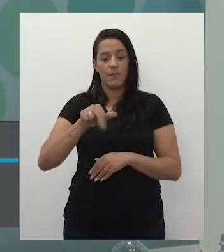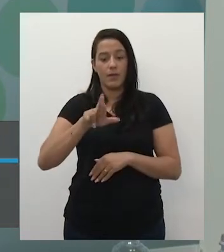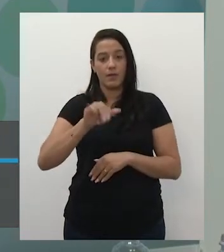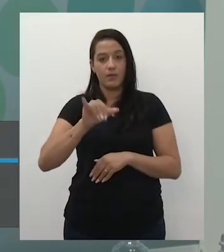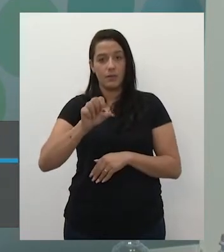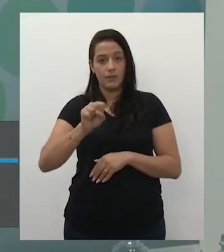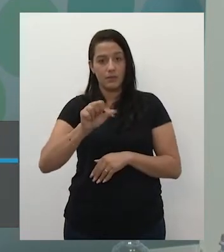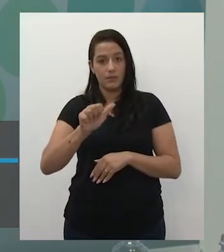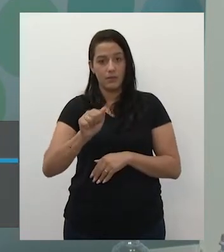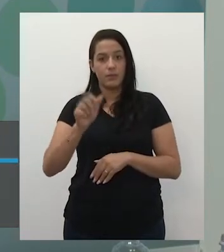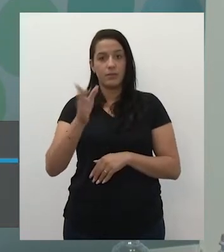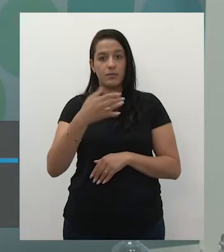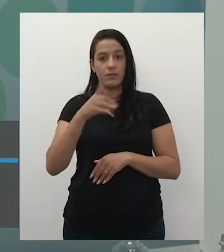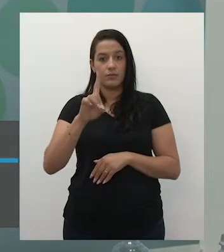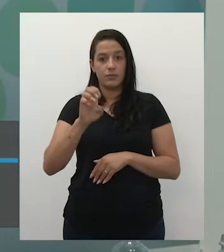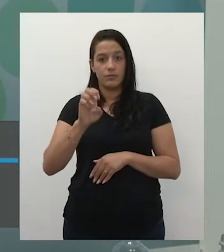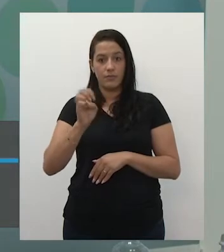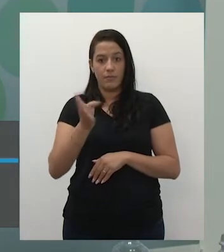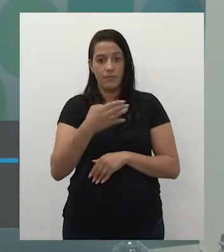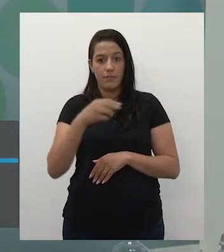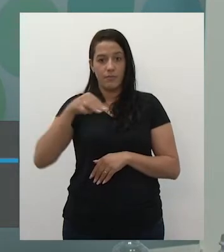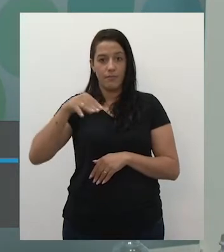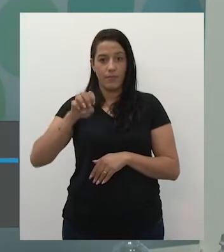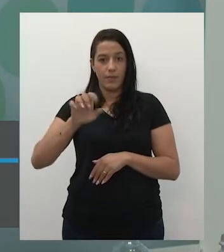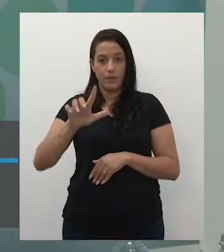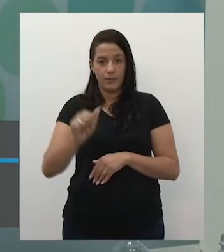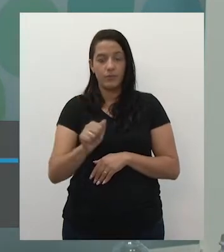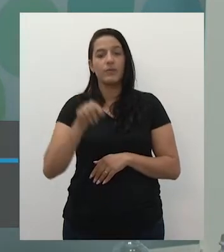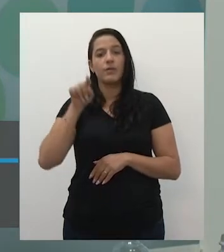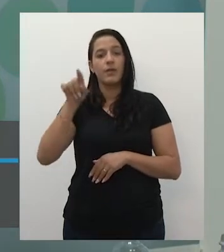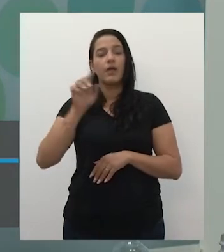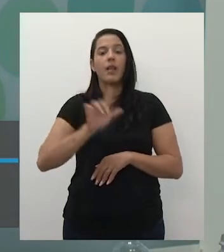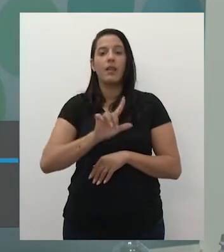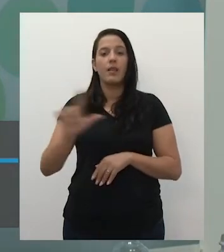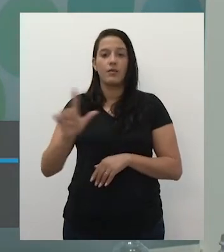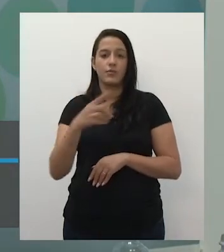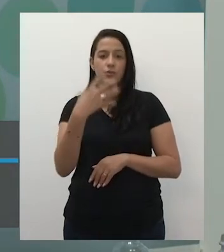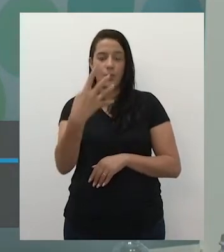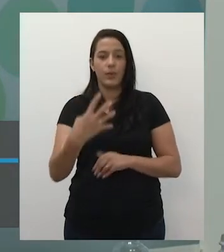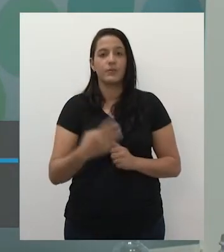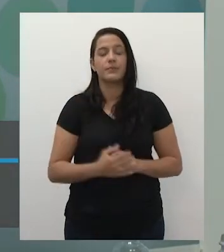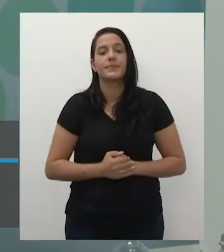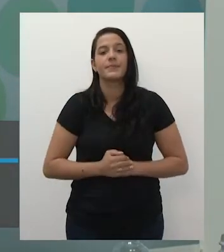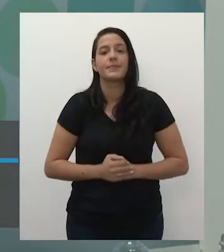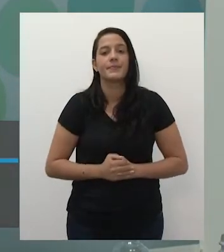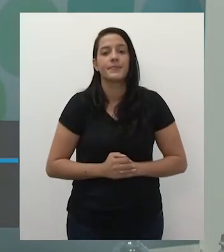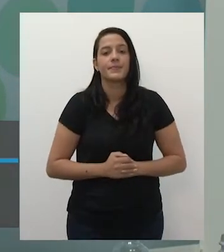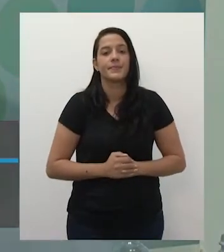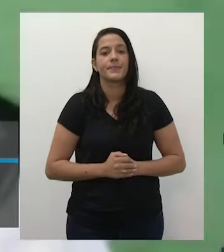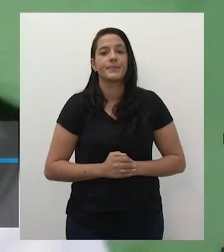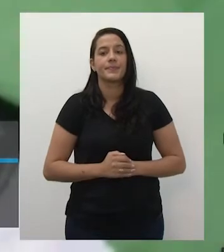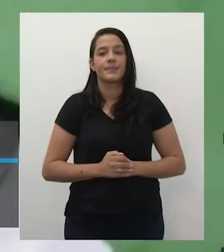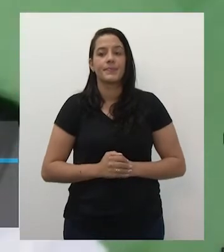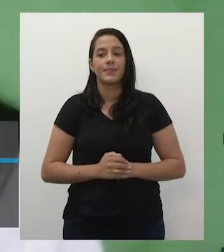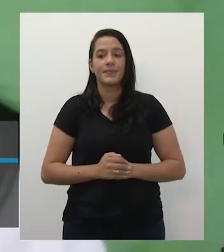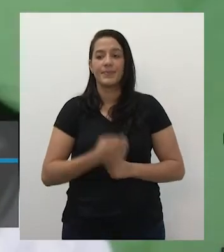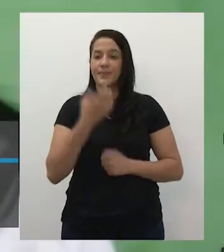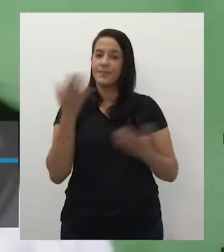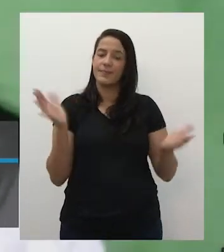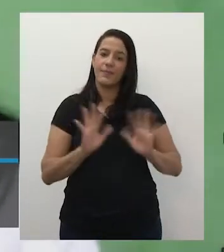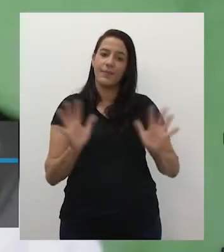da gente um ser humano cada vez mais bonito mesmo e faz com que a gente avance, né, tanto no lado profissional